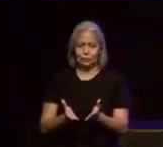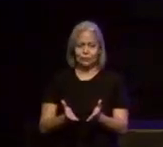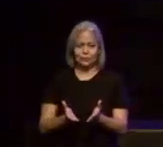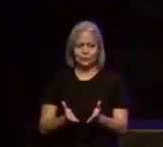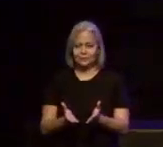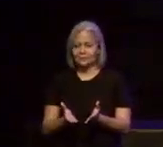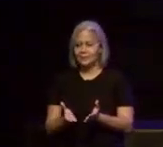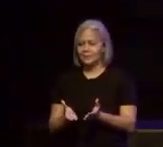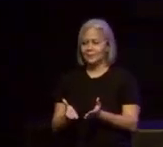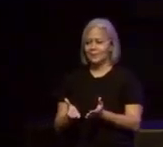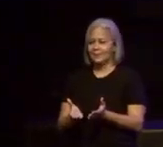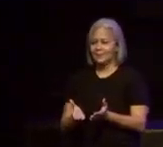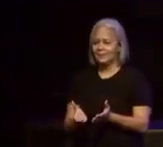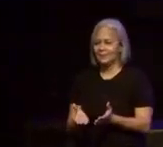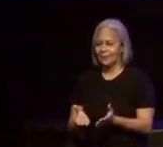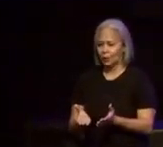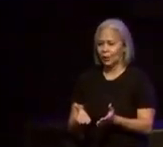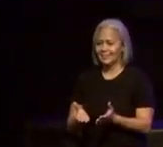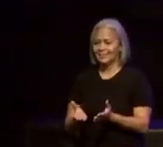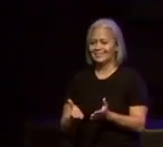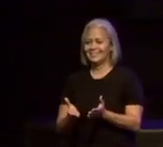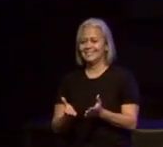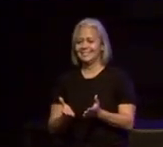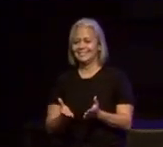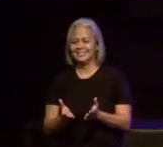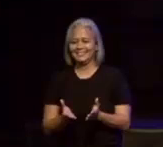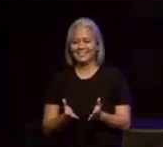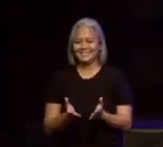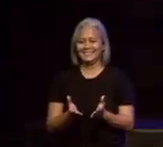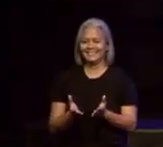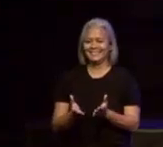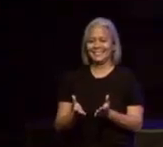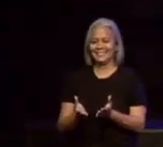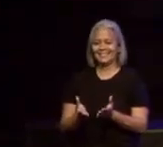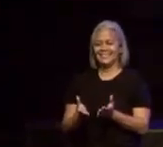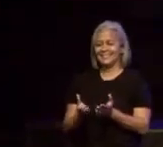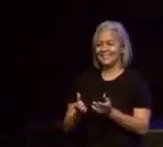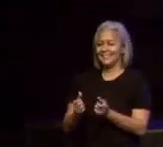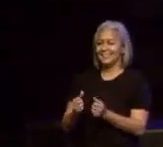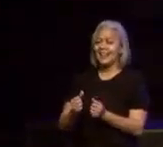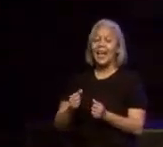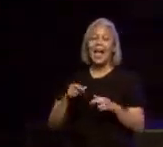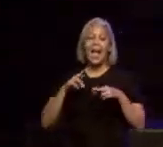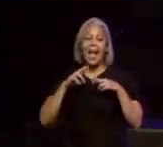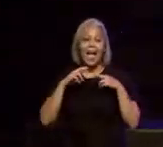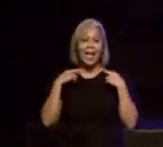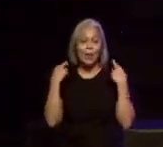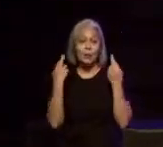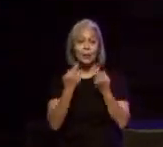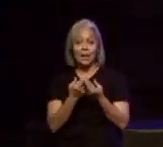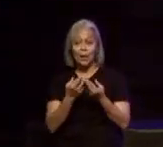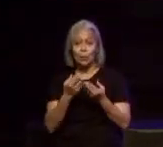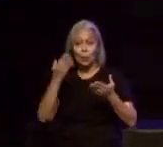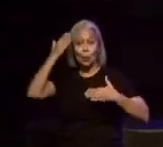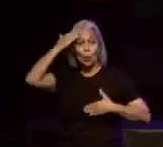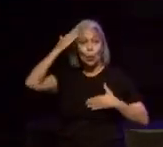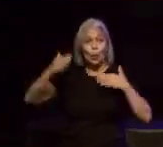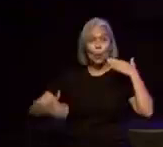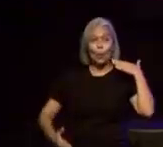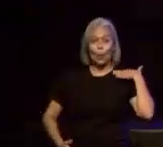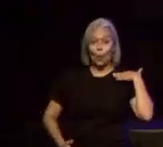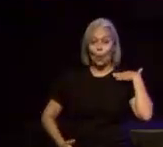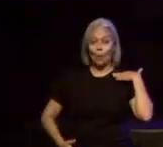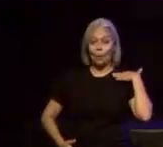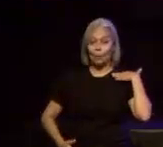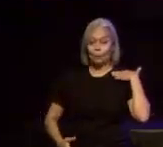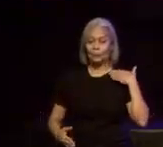você, mas talvez para alguns beira uma heresia, mas acho que você vai entender. A reunião do corpo é a